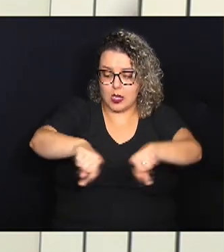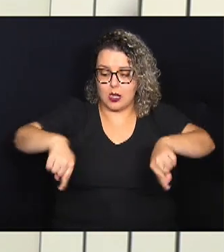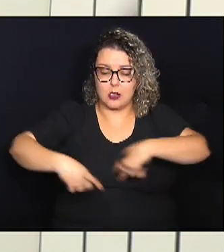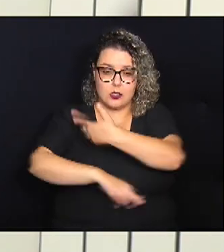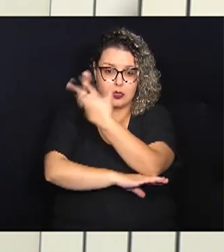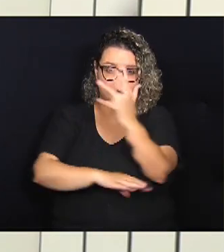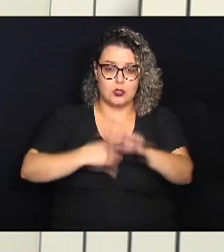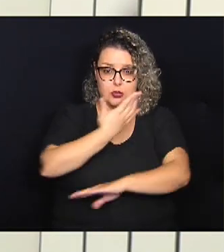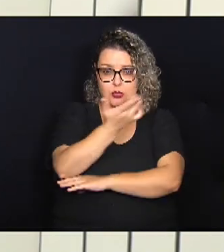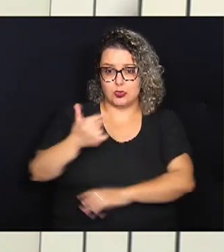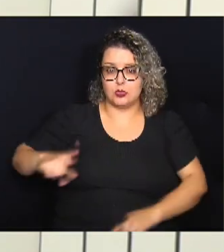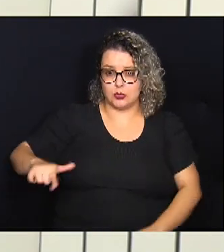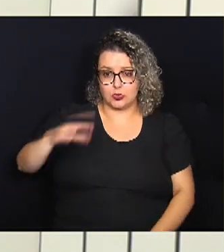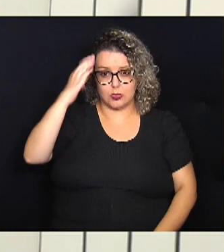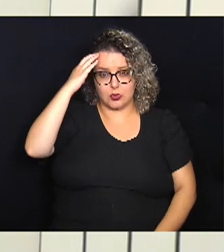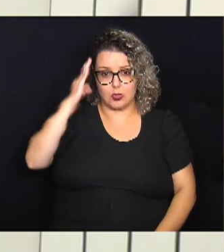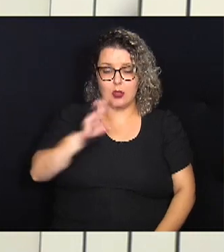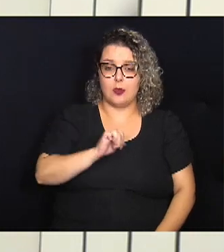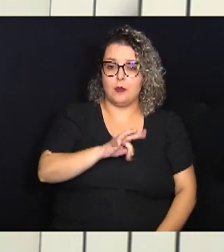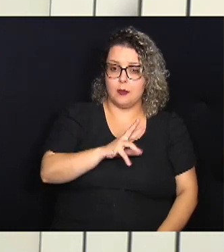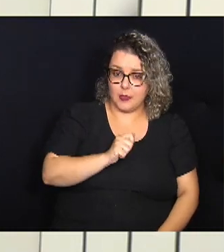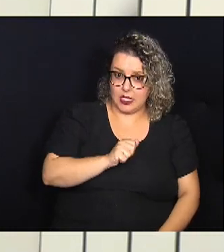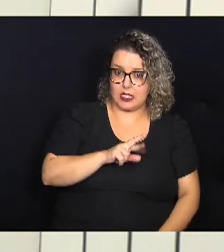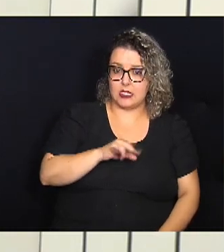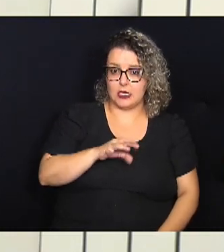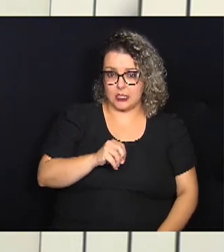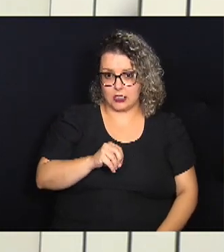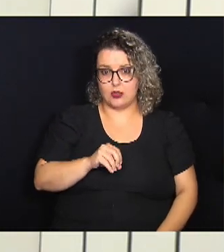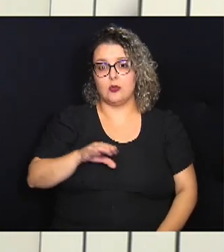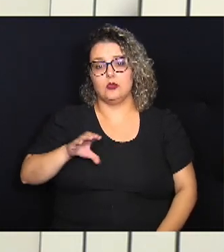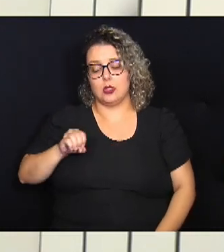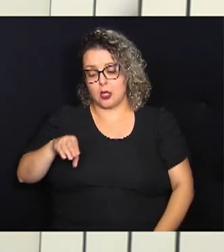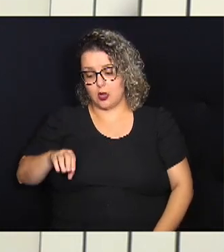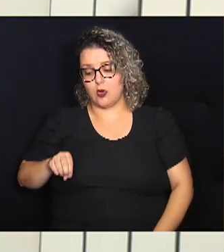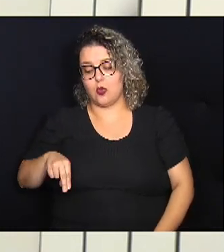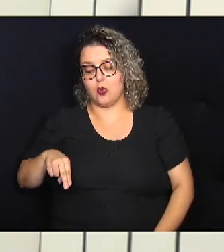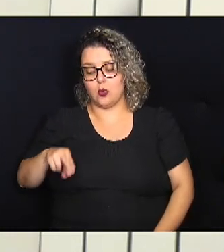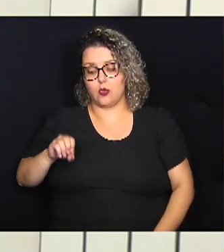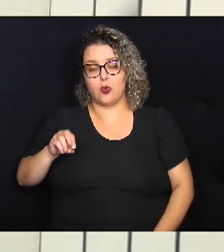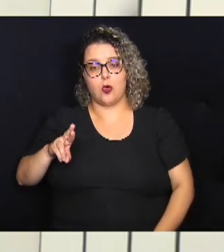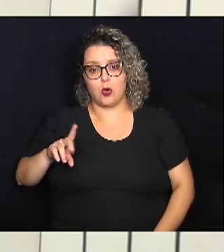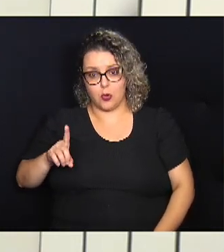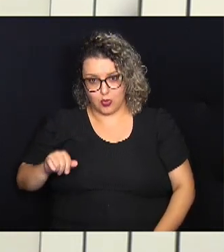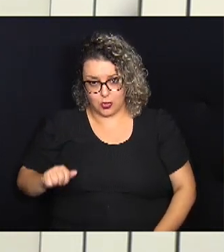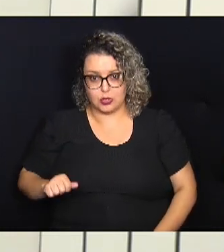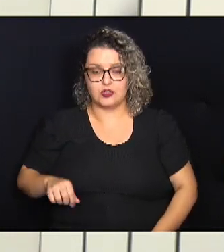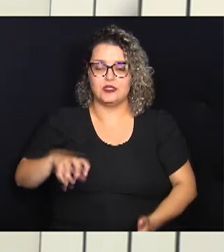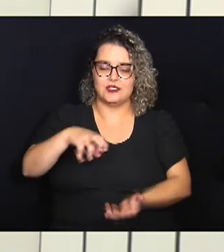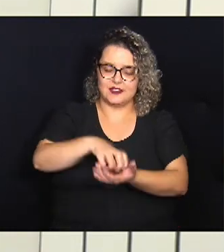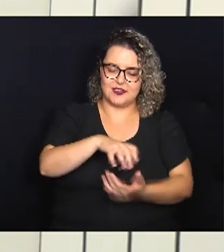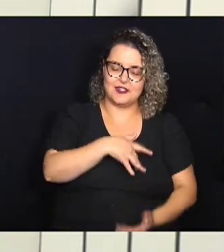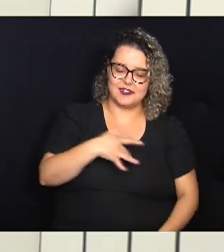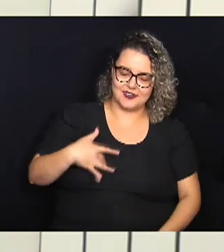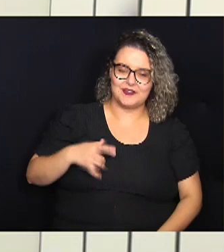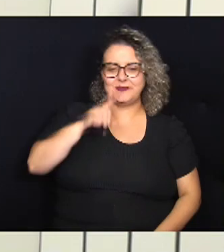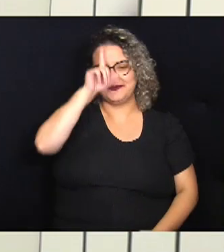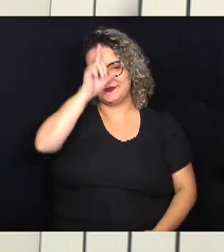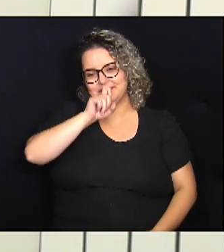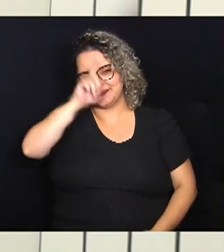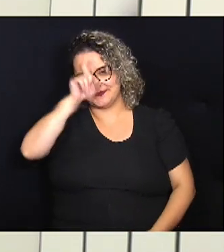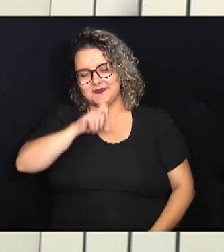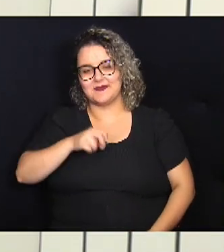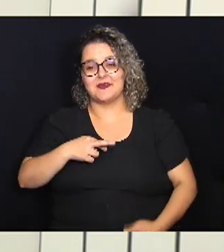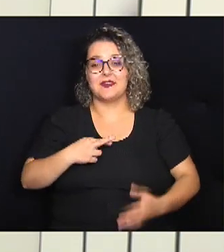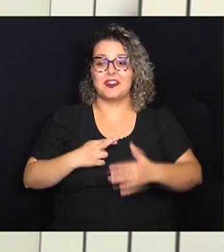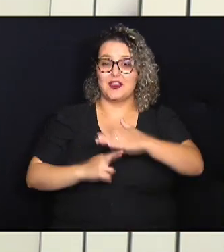praças Beira Rio, no distrito de Sousas, da Concórdia, no distrito do Campo Grande, centros de saúde, hospitais,